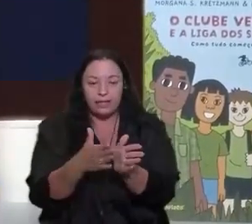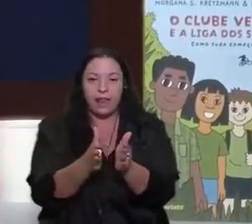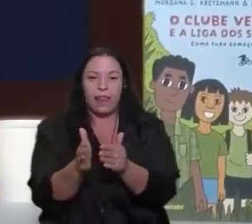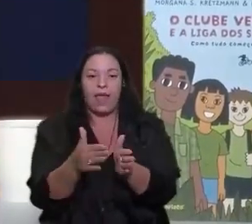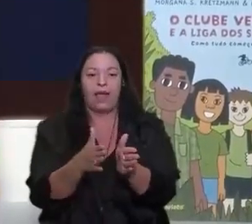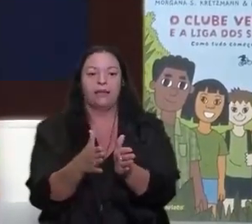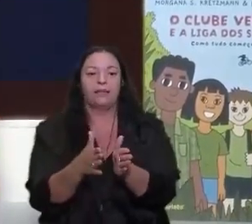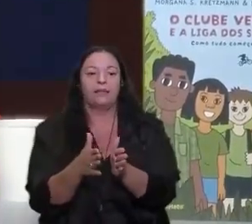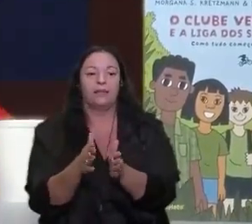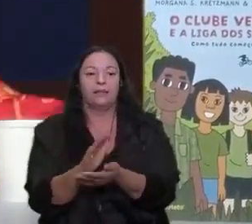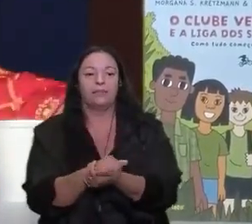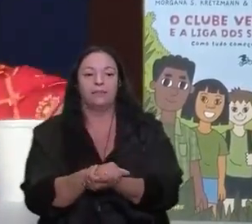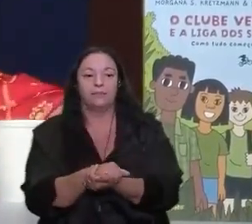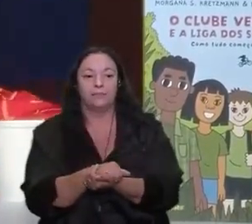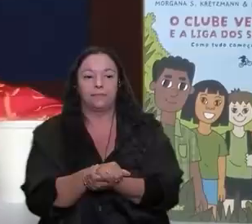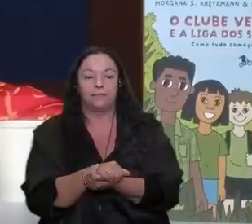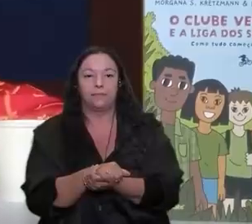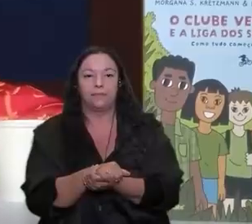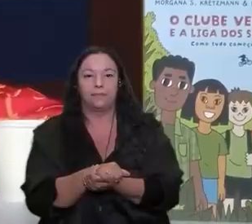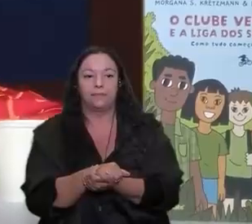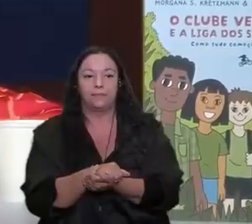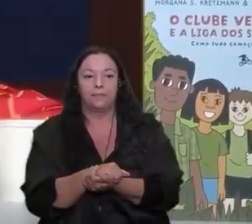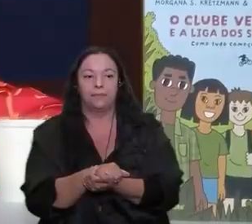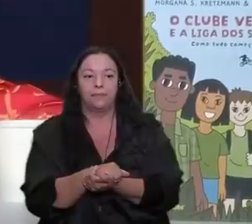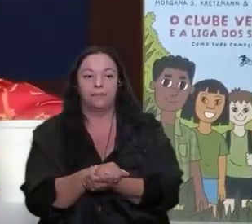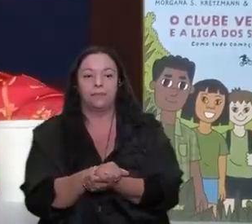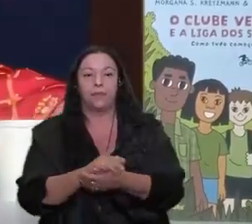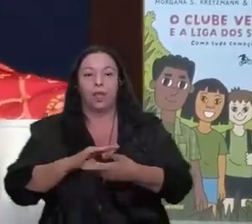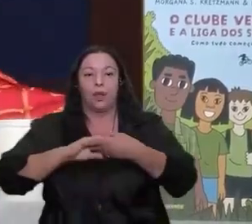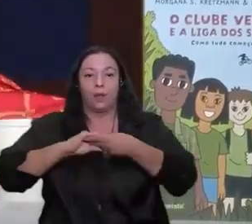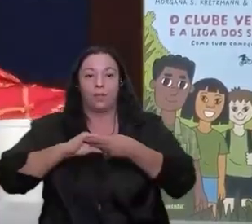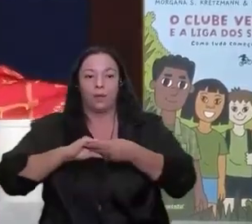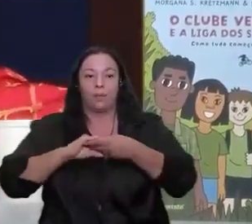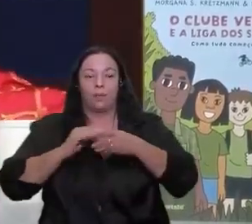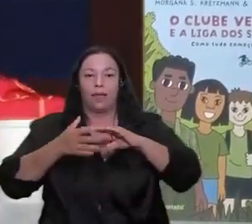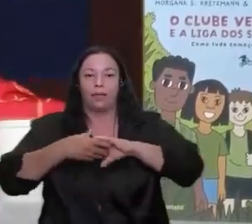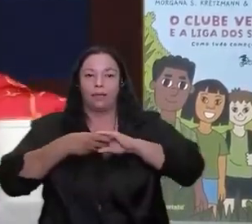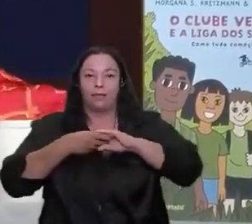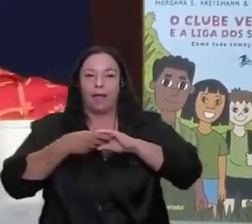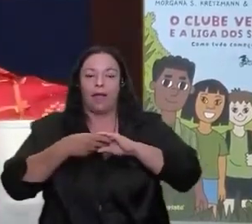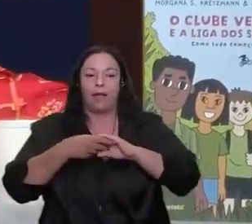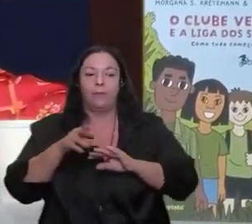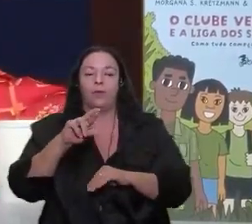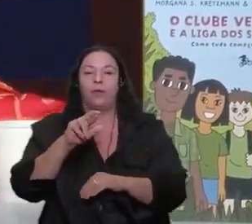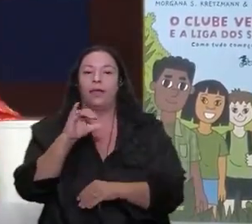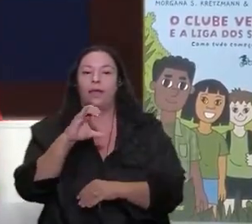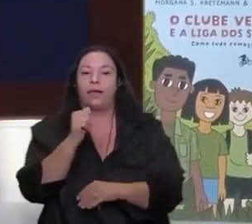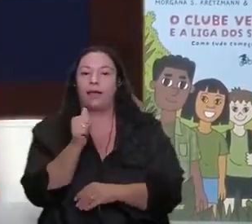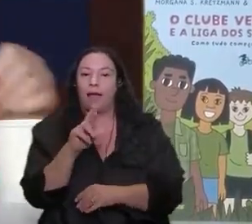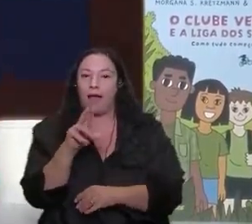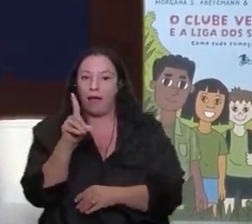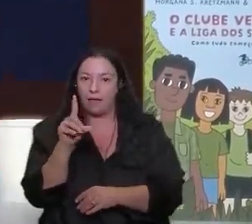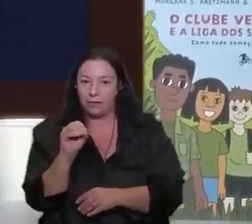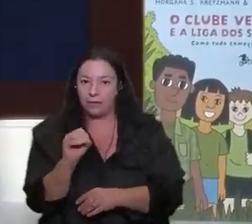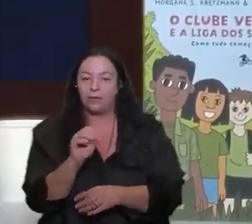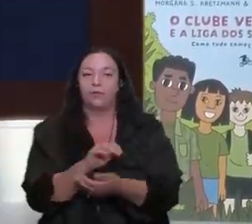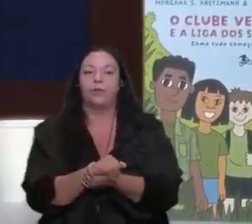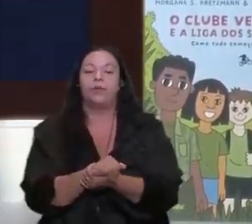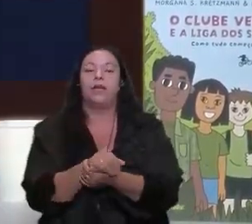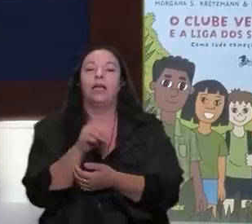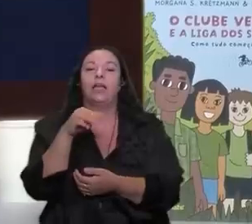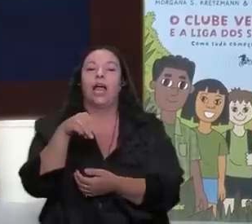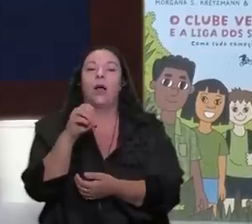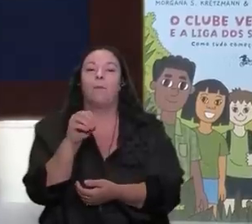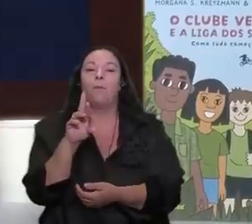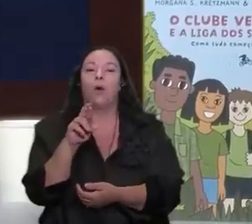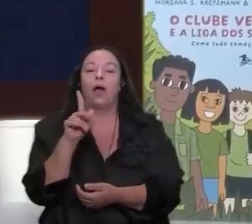Silvana Gontijo, uma senhora branca de cabelos lisos e brancos, cujo comprimento lhe passa um pouco as orelhas. Ela traja blusa